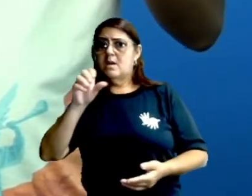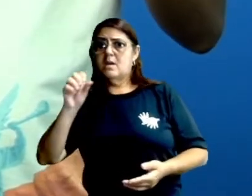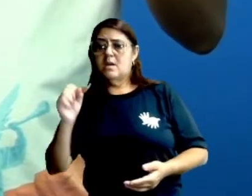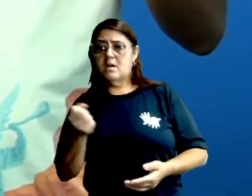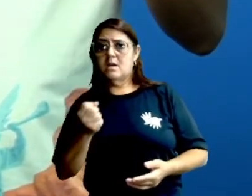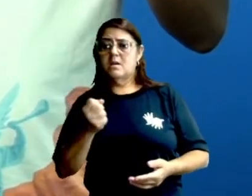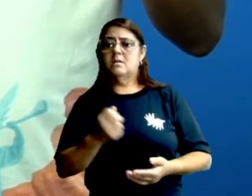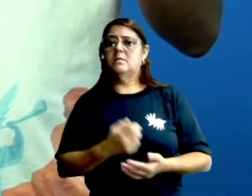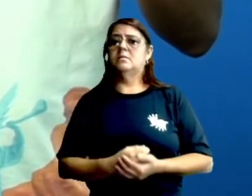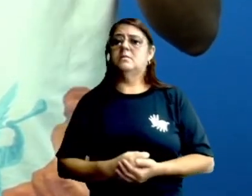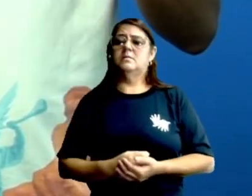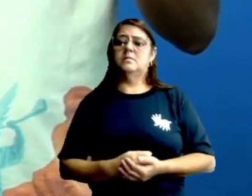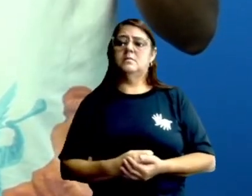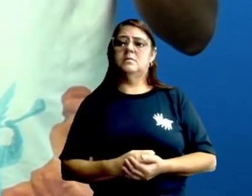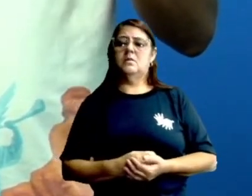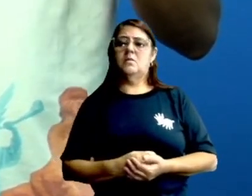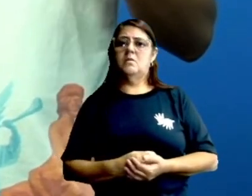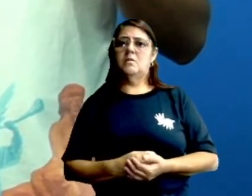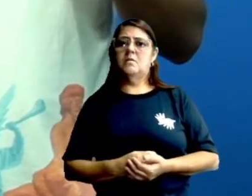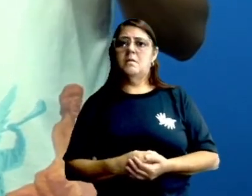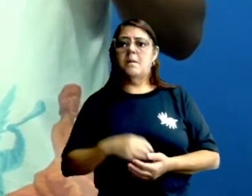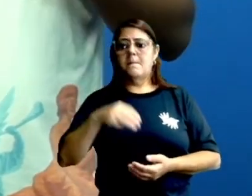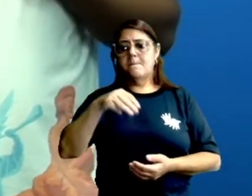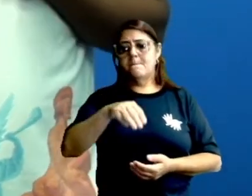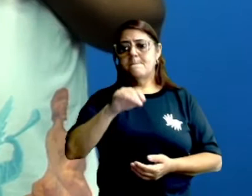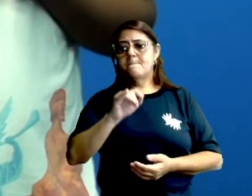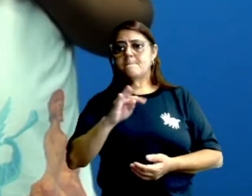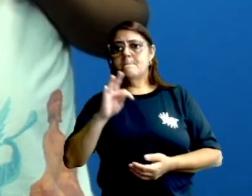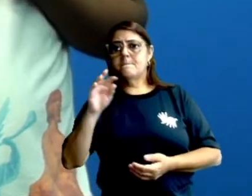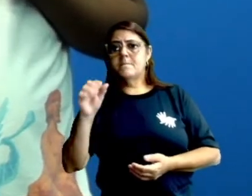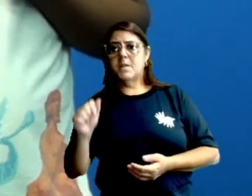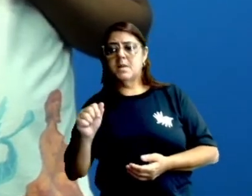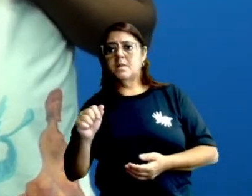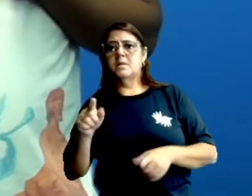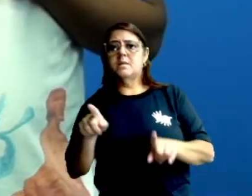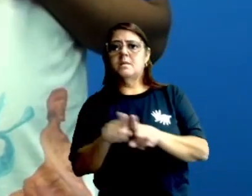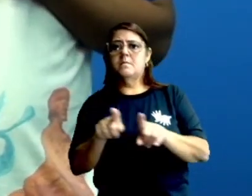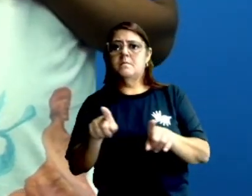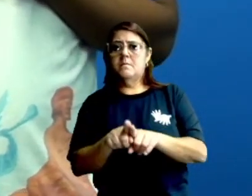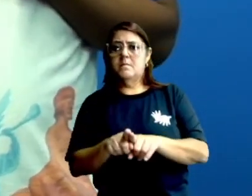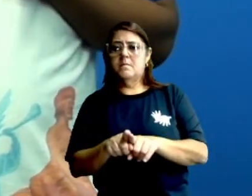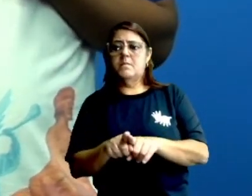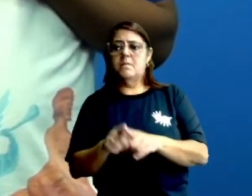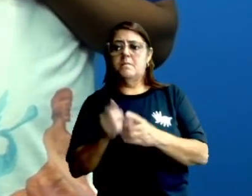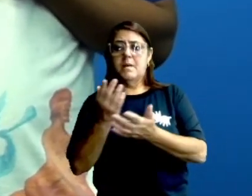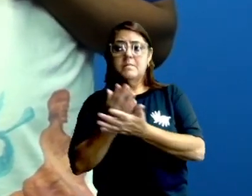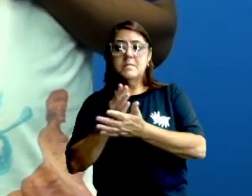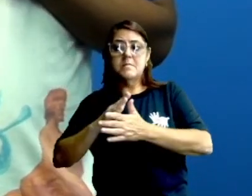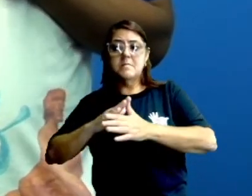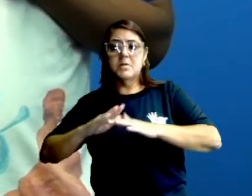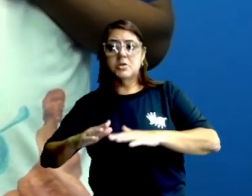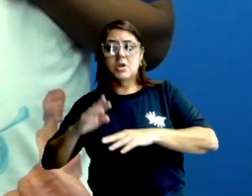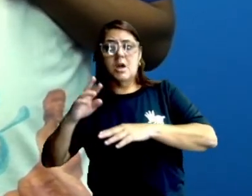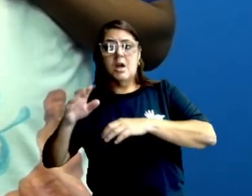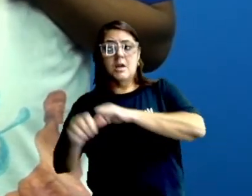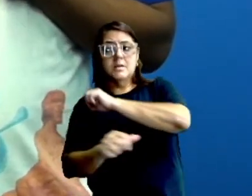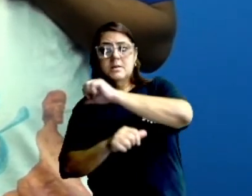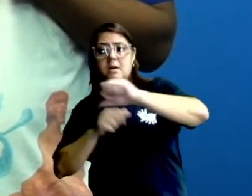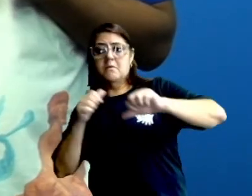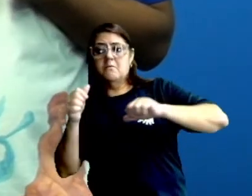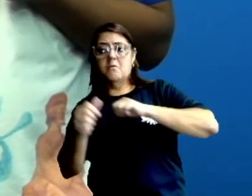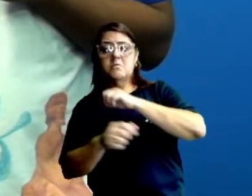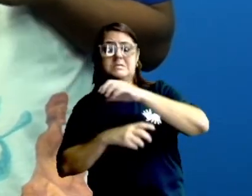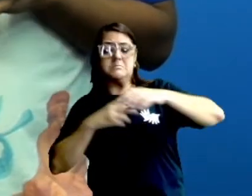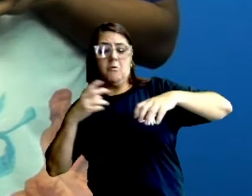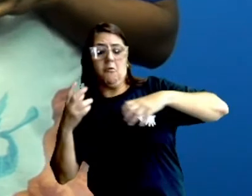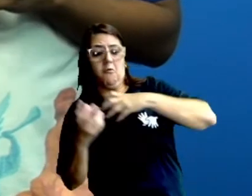Império Inca fazia nesse sistema de mita servia também para poder desarticular essas revoluções, né, que esses